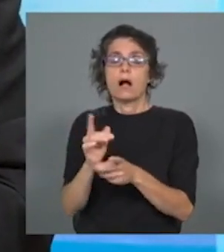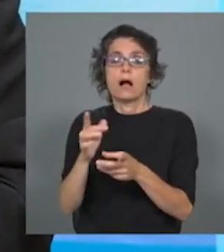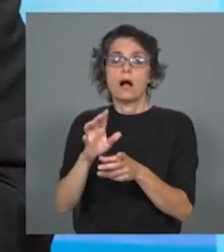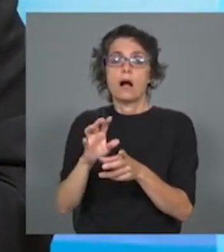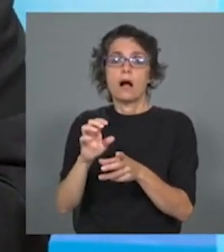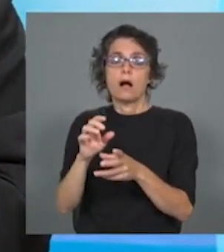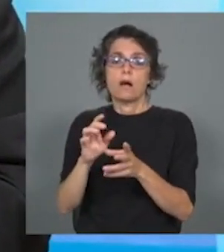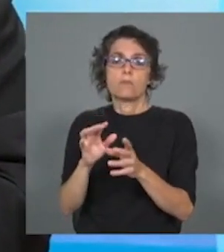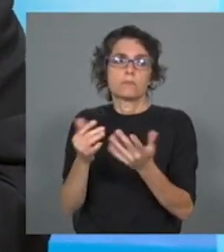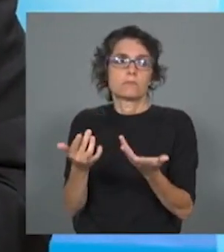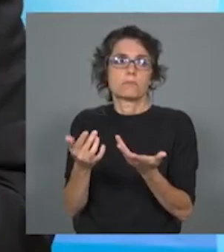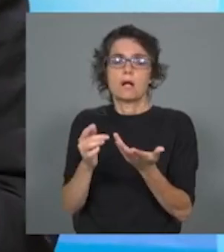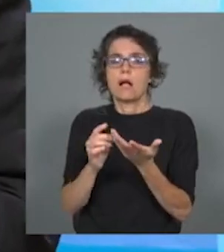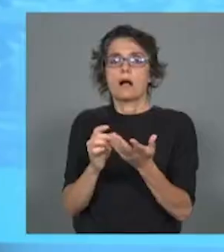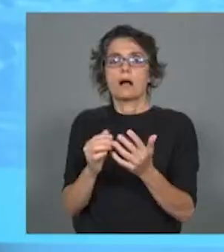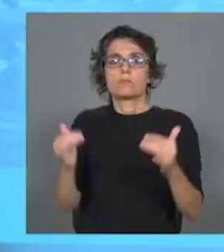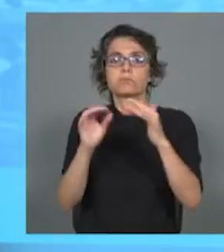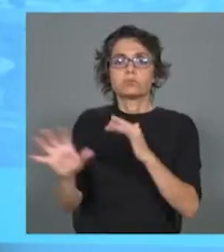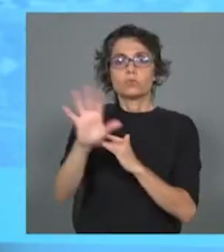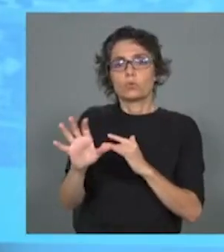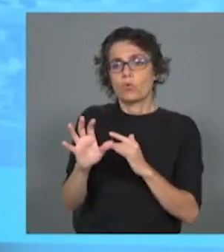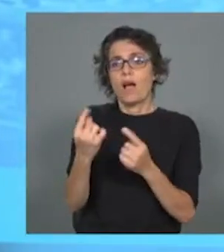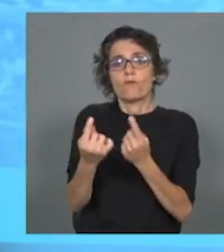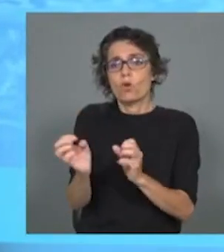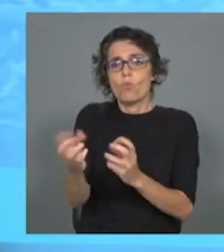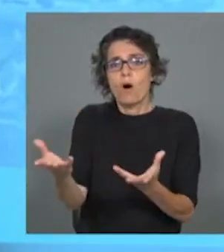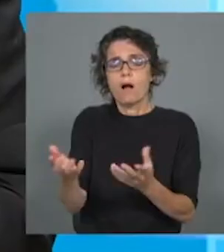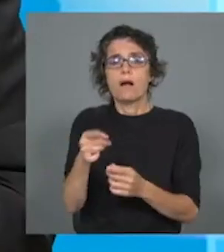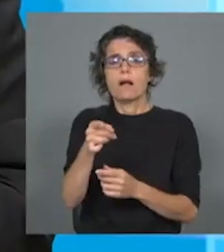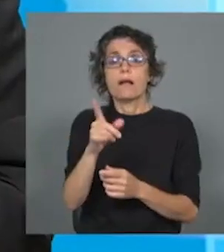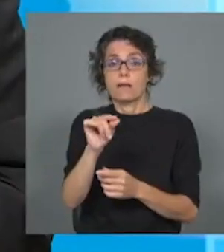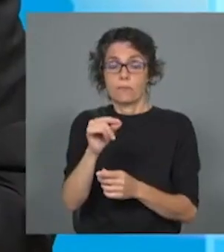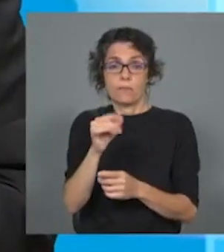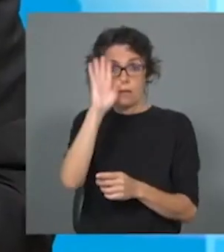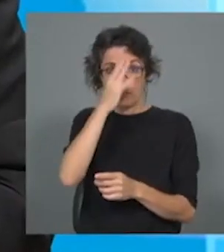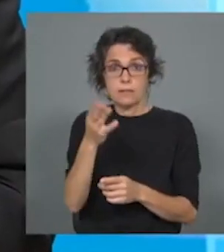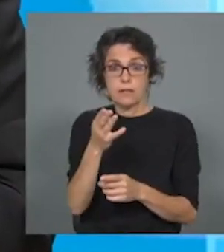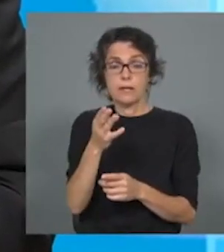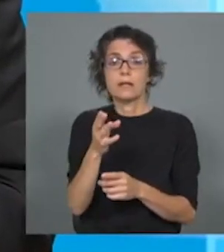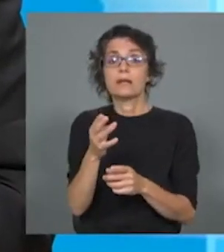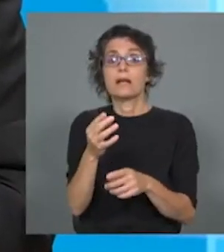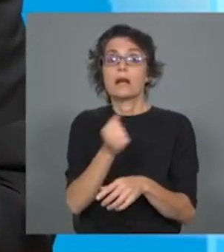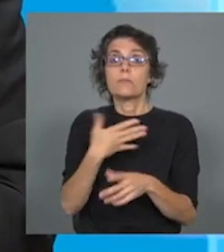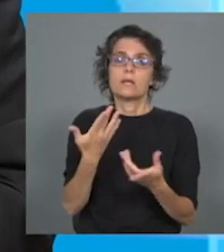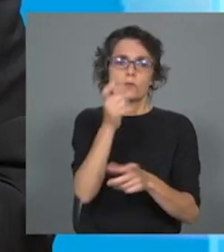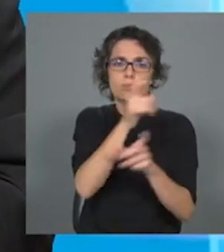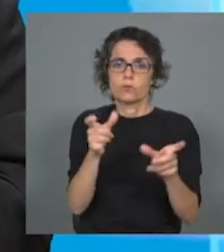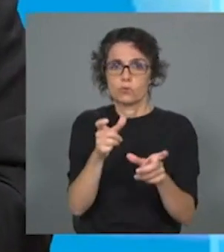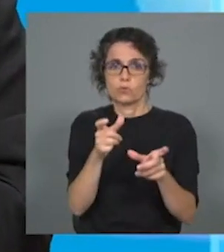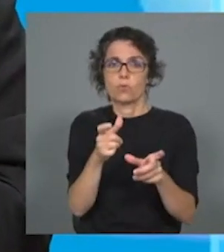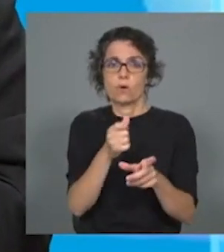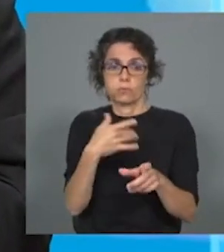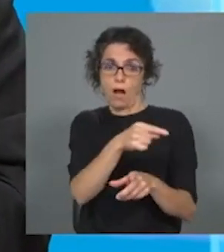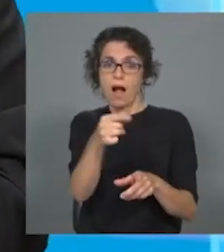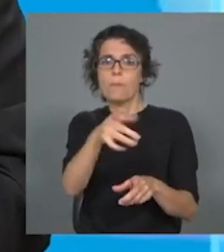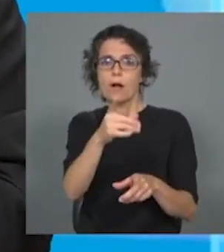é quase inexistente. Depois, a outra possibilidade, que também conheço diretamente, que é as poucas que existem, os preços são muito